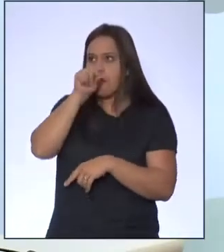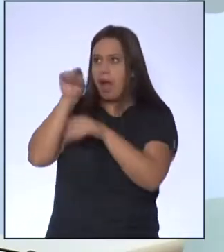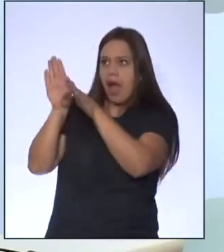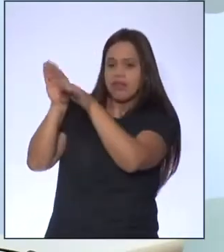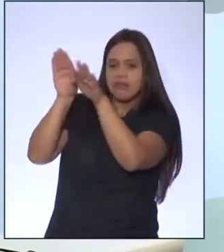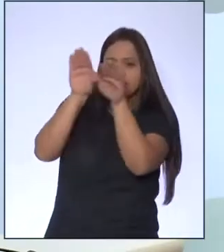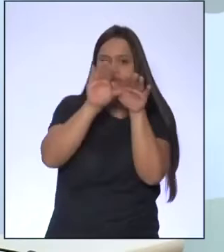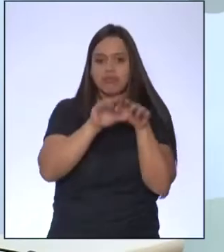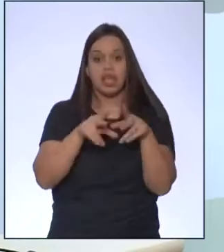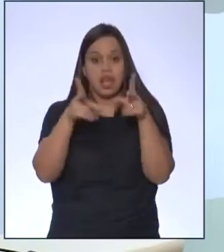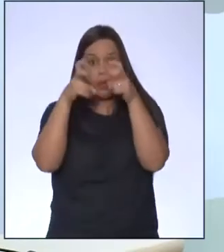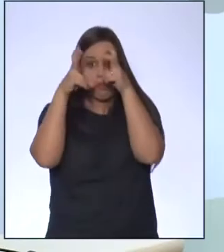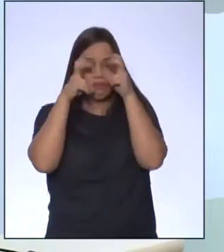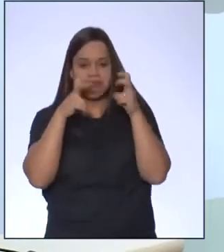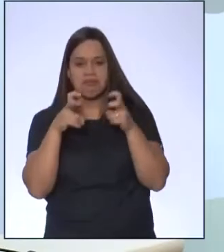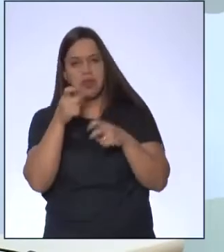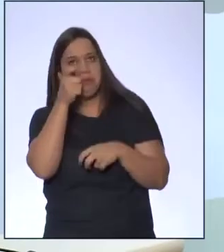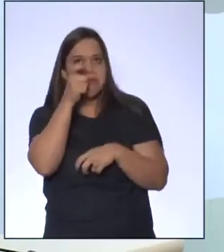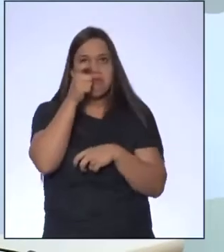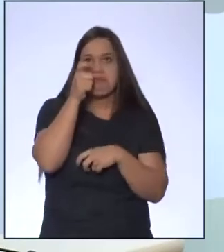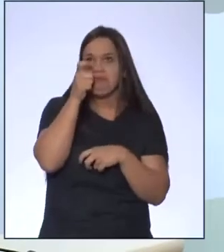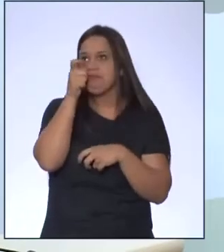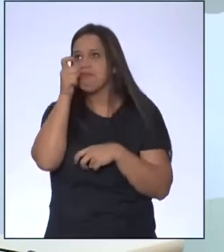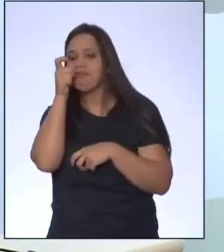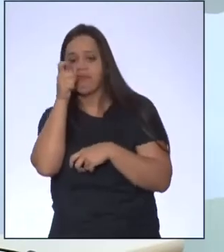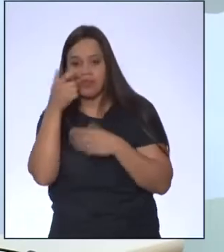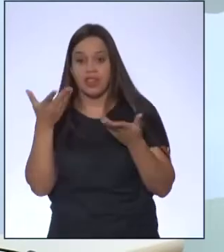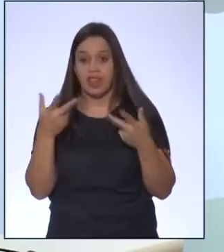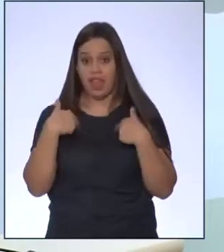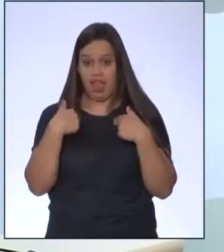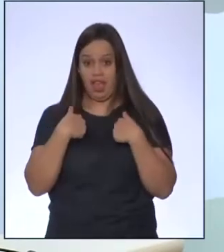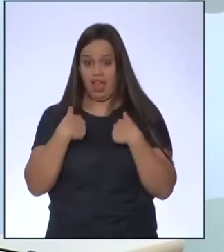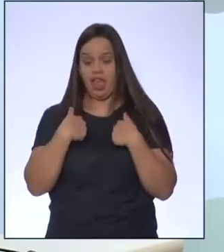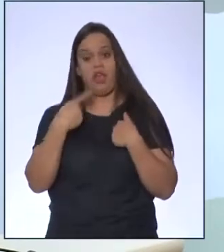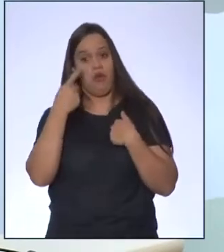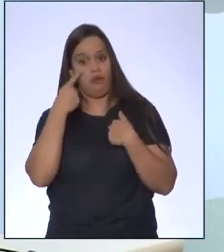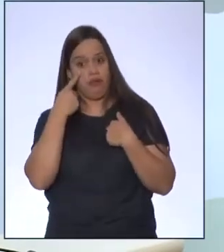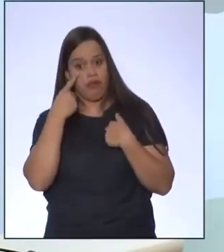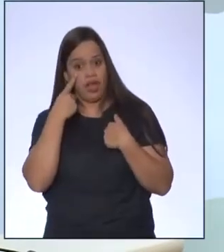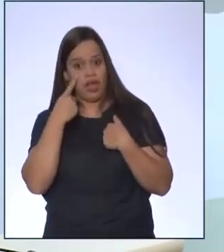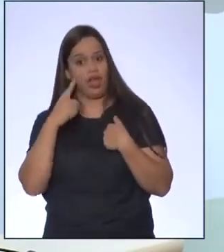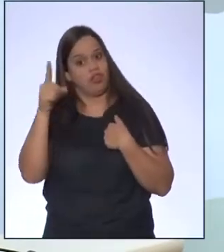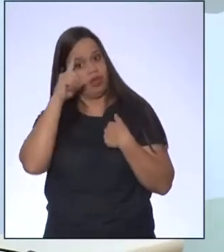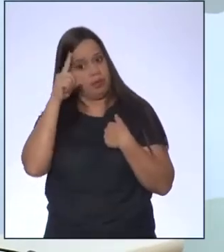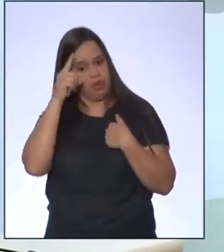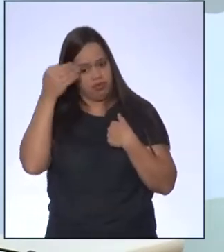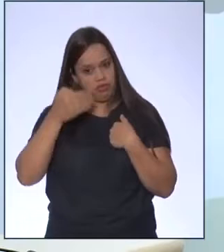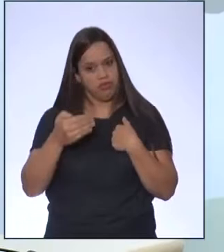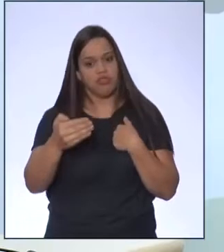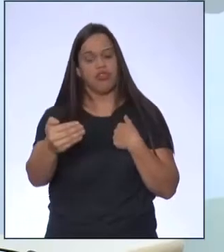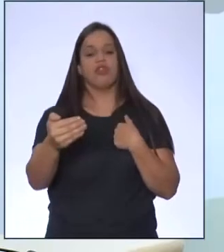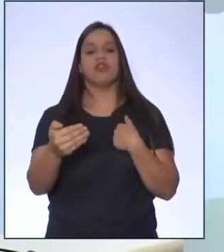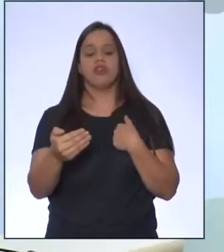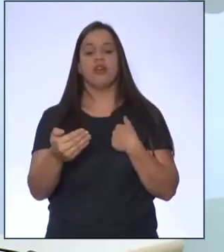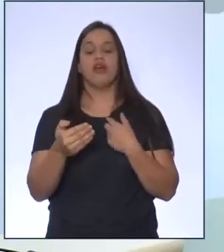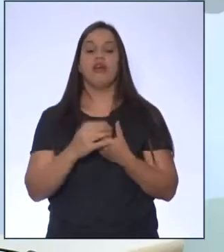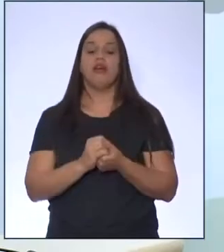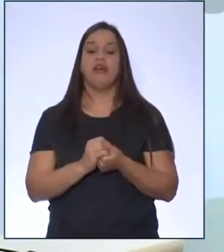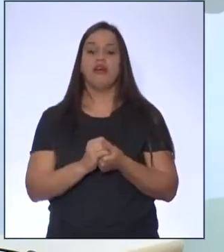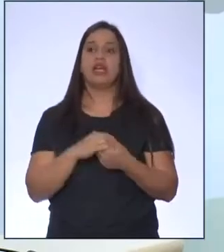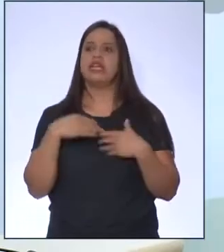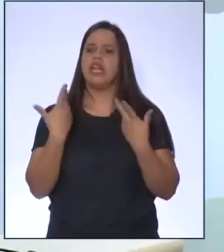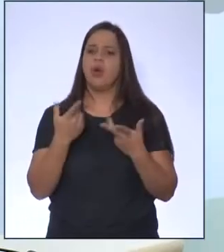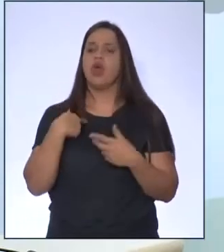Então, é o tipo de paisagem que eu vejo no meu cotidiano, no meu dia a dia. Então, eu